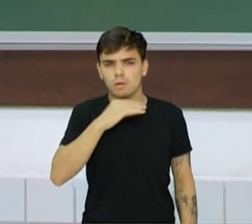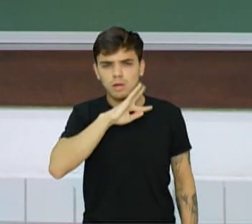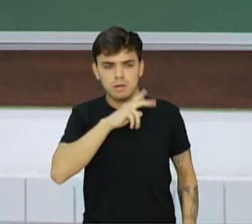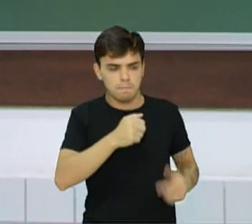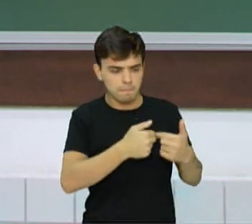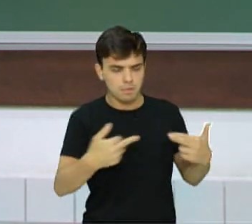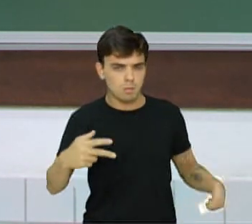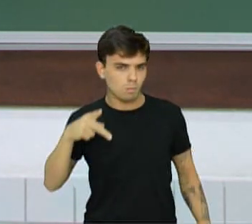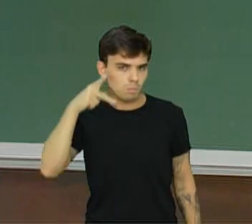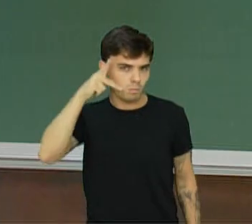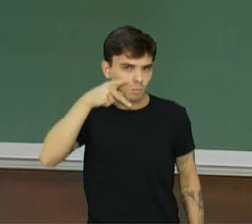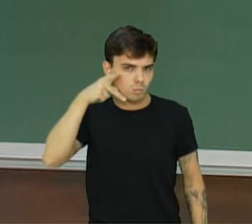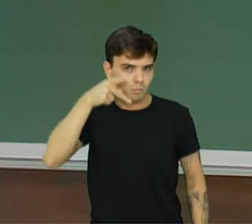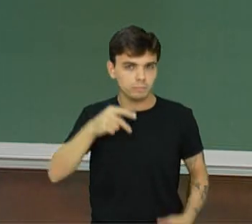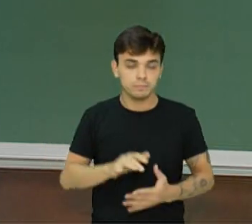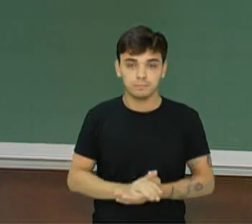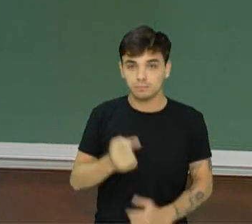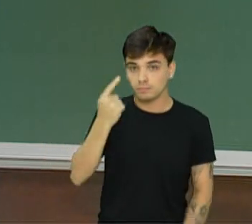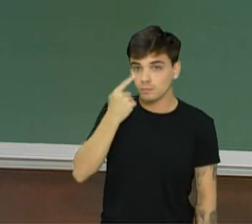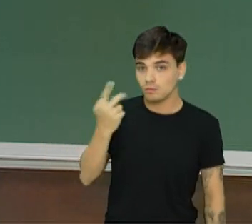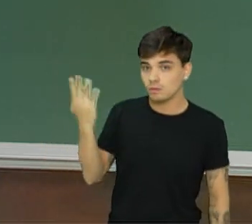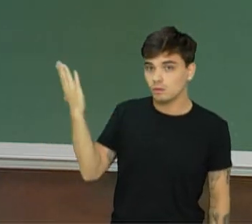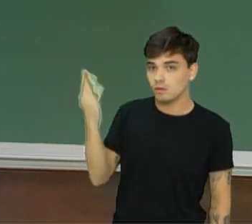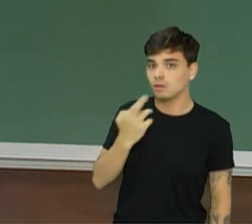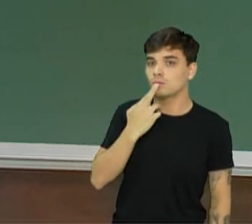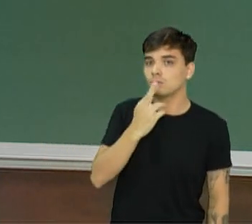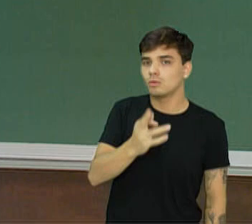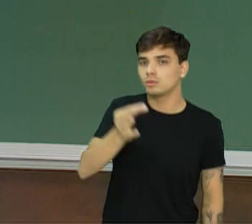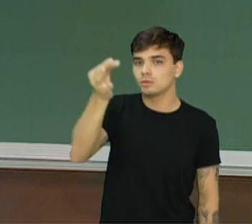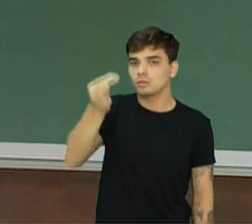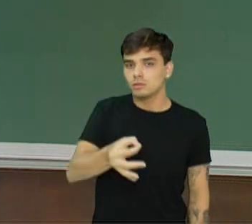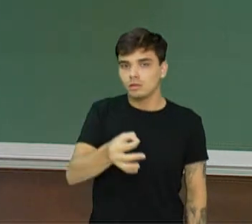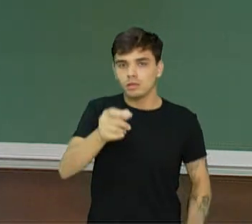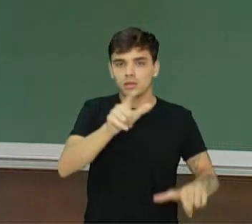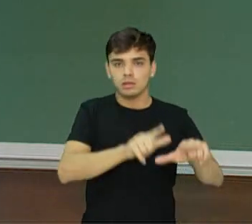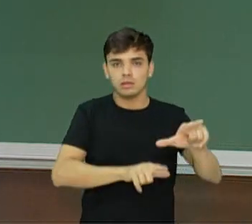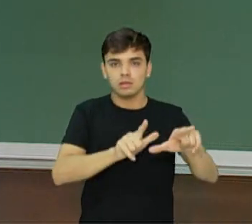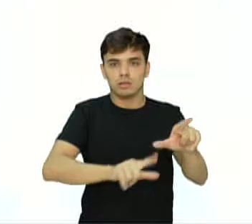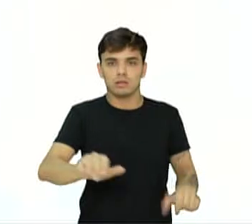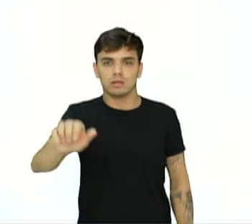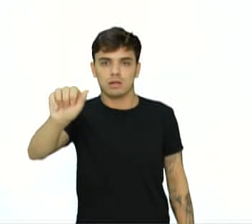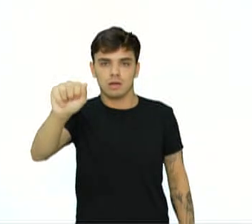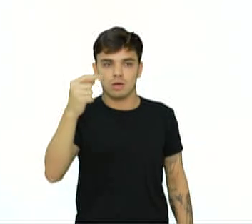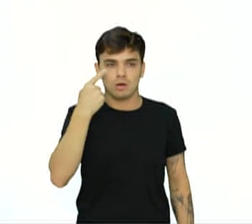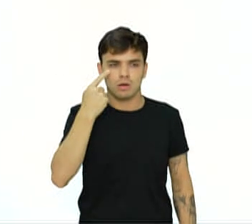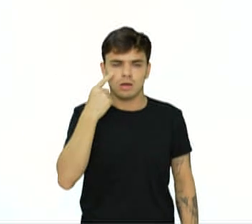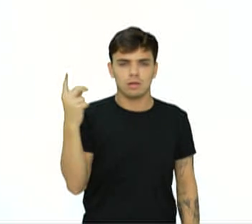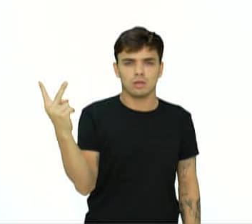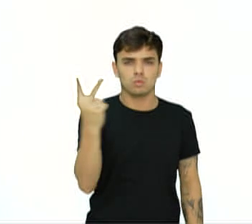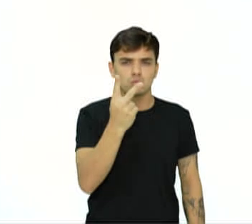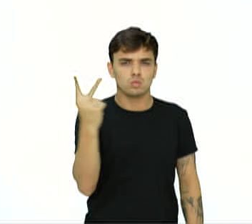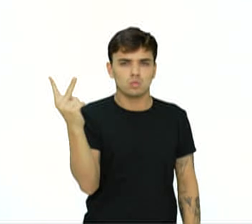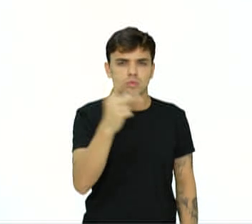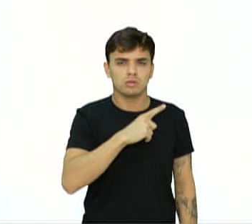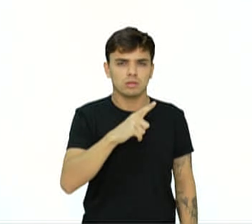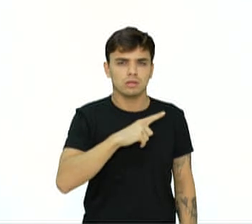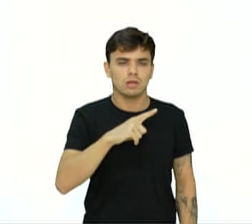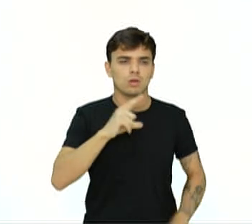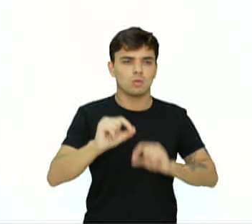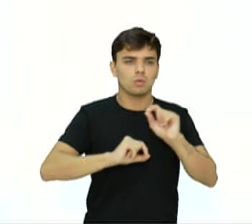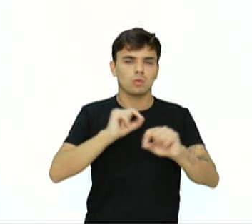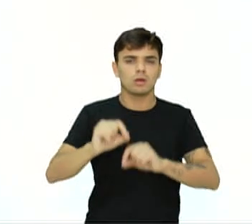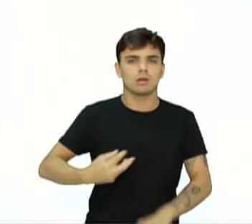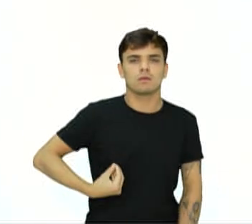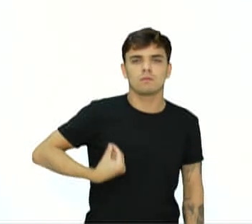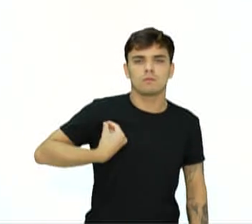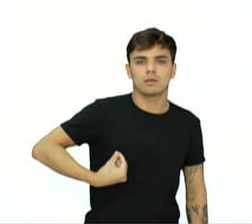político? Vejam, a resposta correta aqui é a alternativa A. Ambas partem da premissa de que